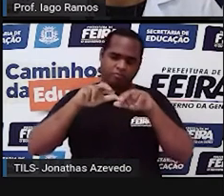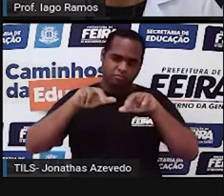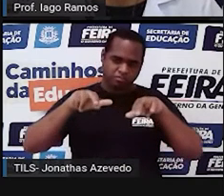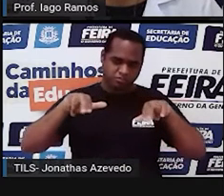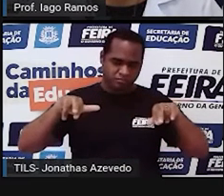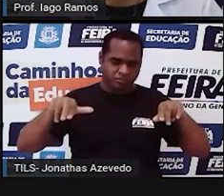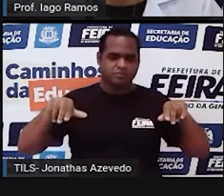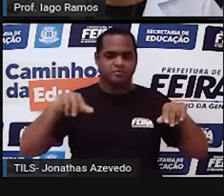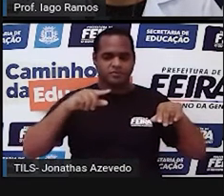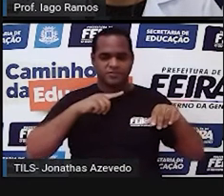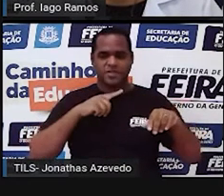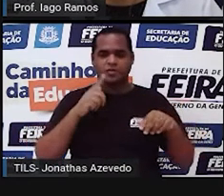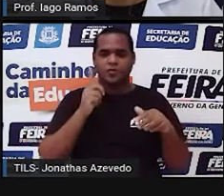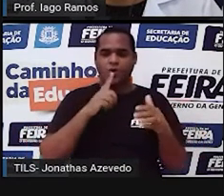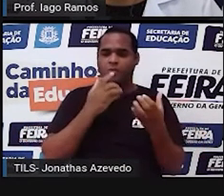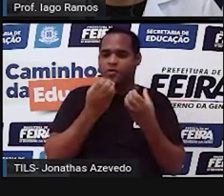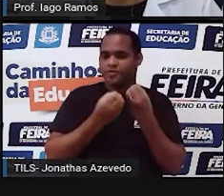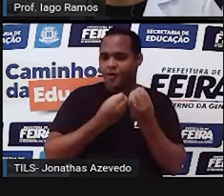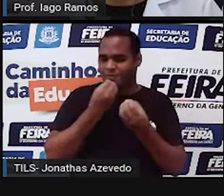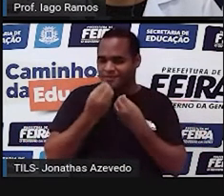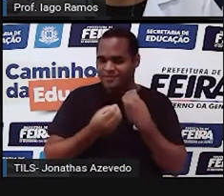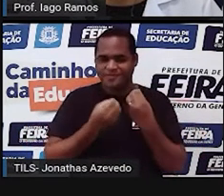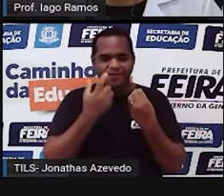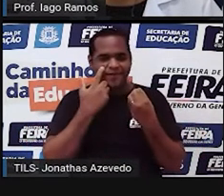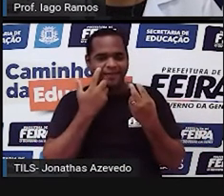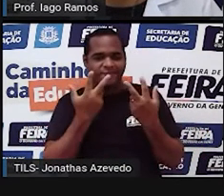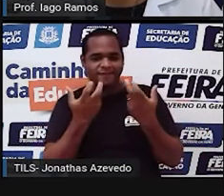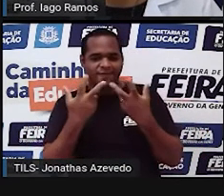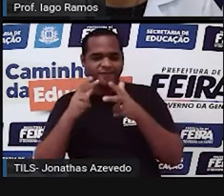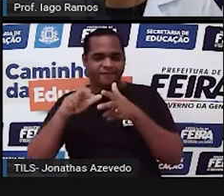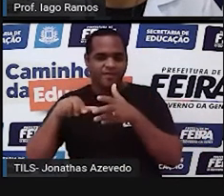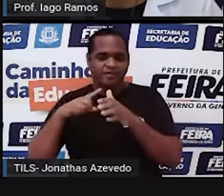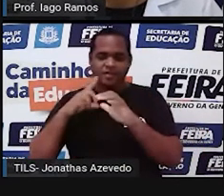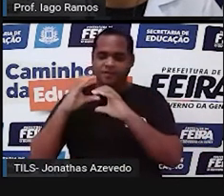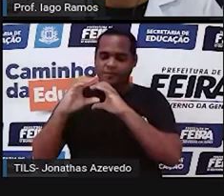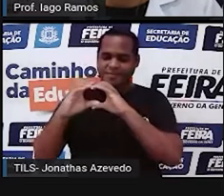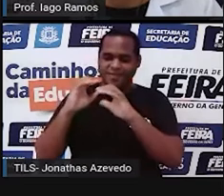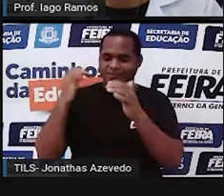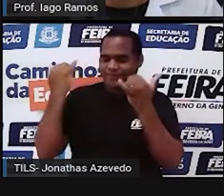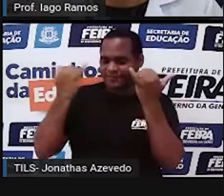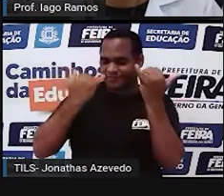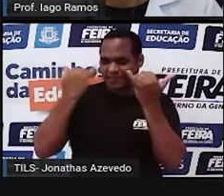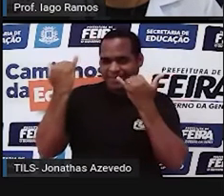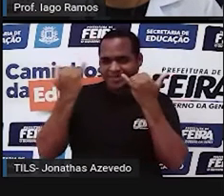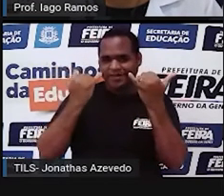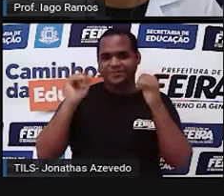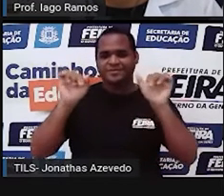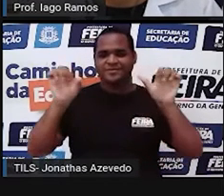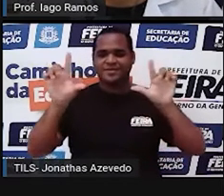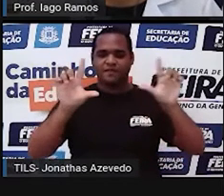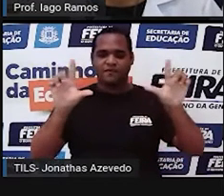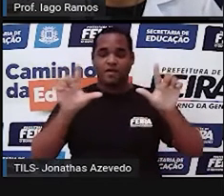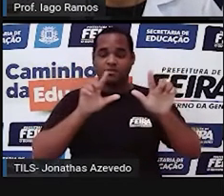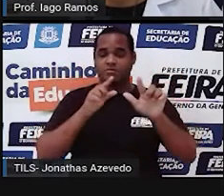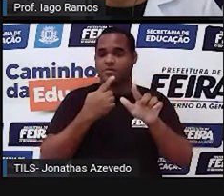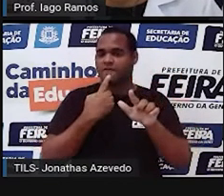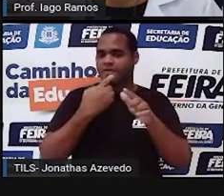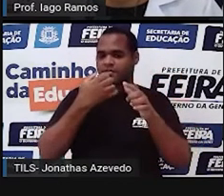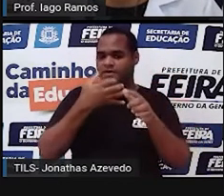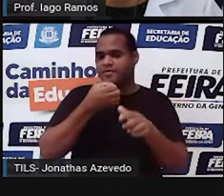em vários meios de comunicação e informação, né? Na TV, nos